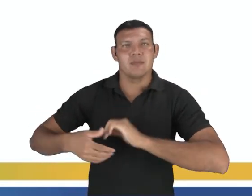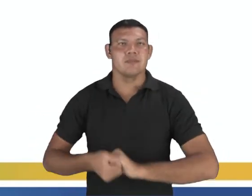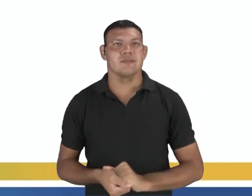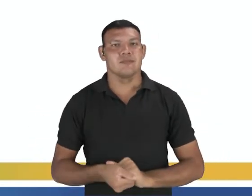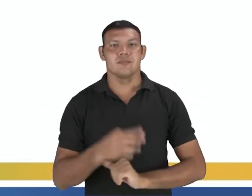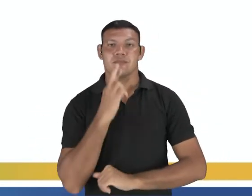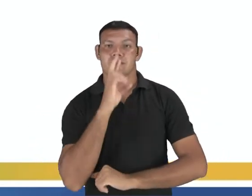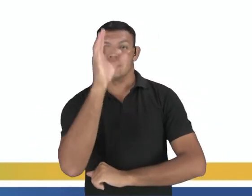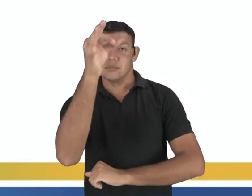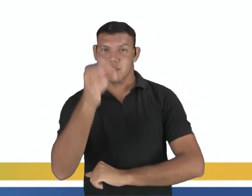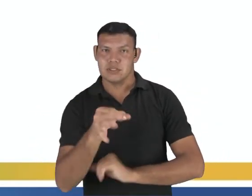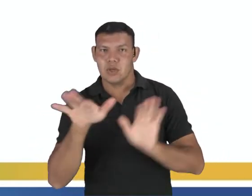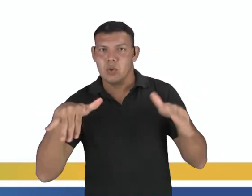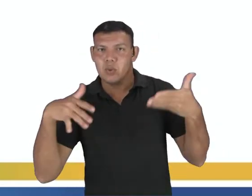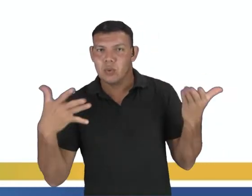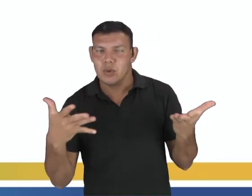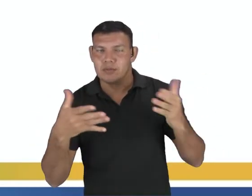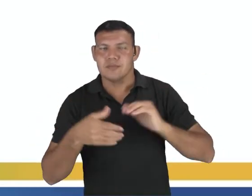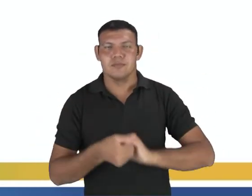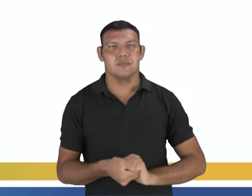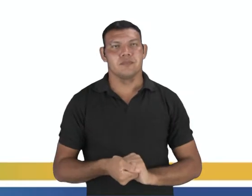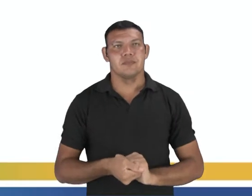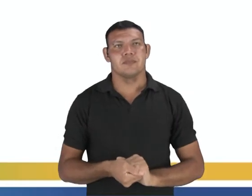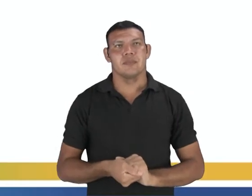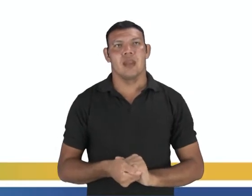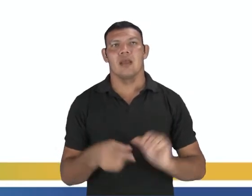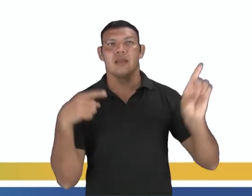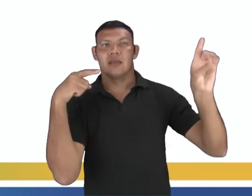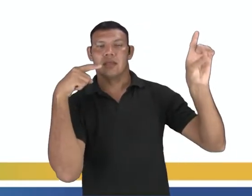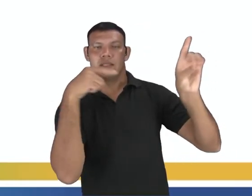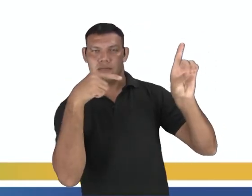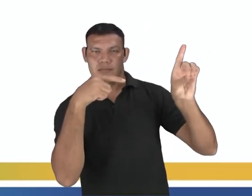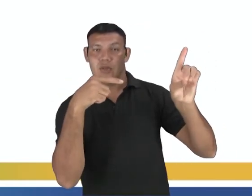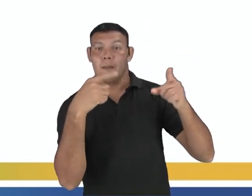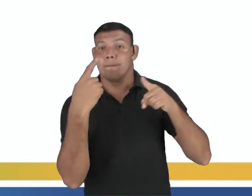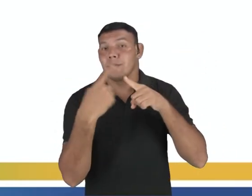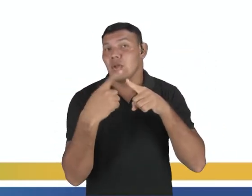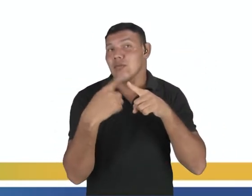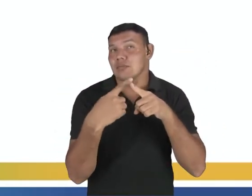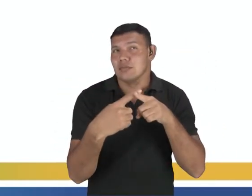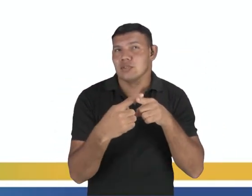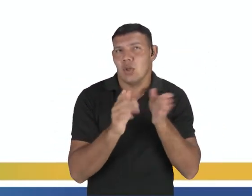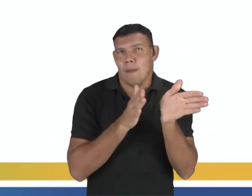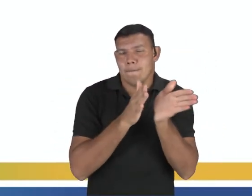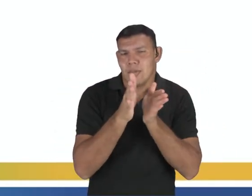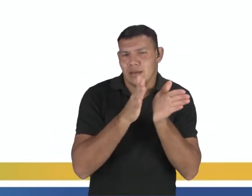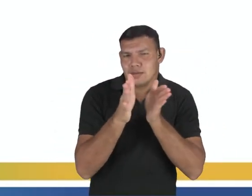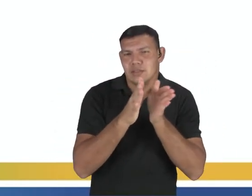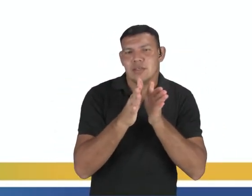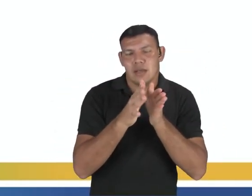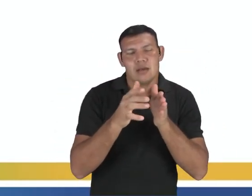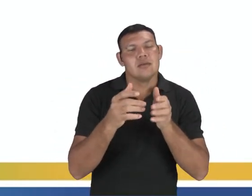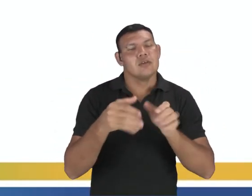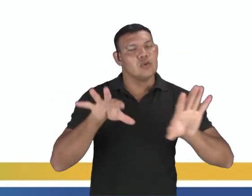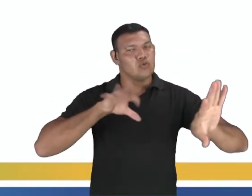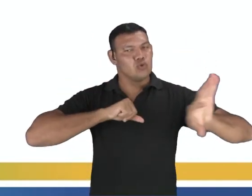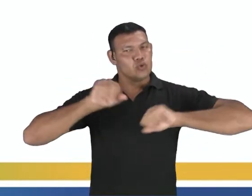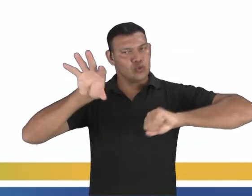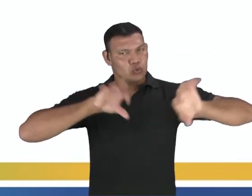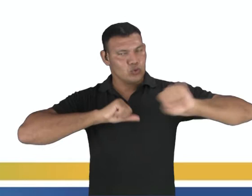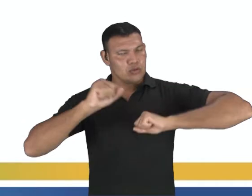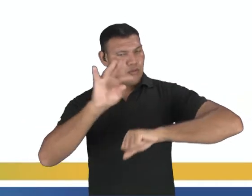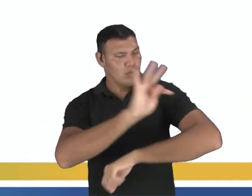nossa alternativa correta é a nossa questão alternativa D, porque esse processo ele tende a absorver maior